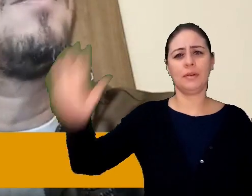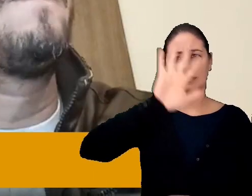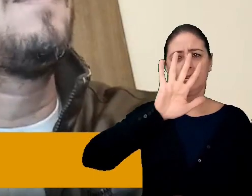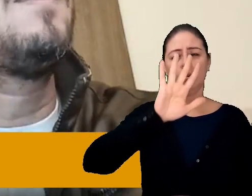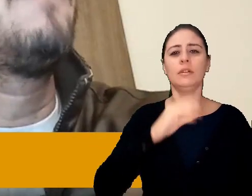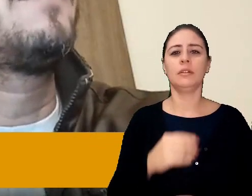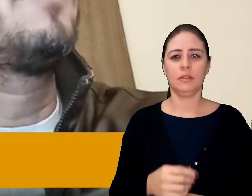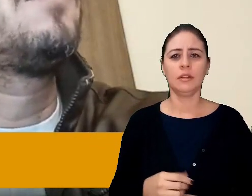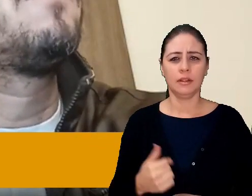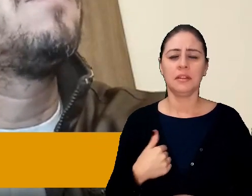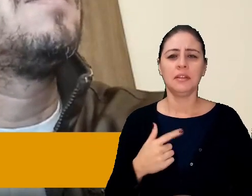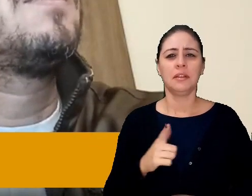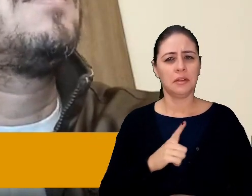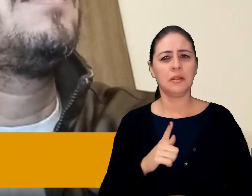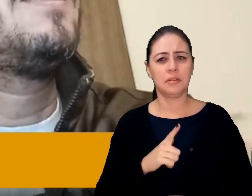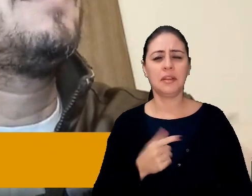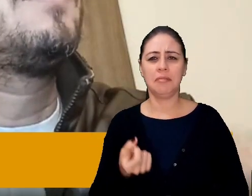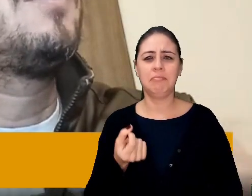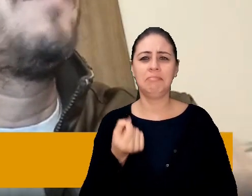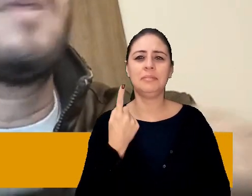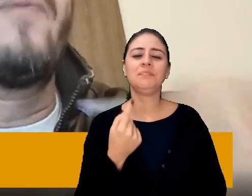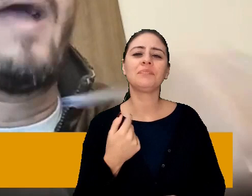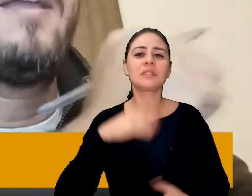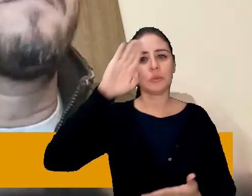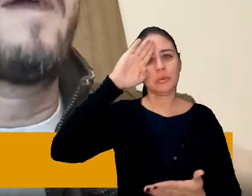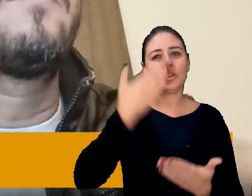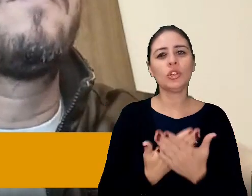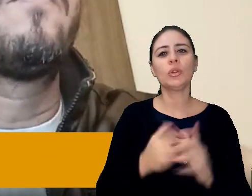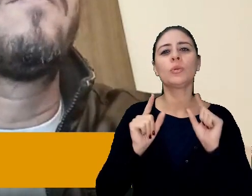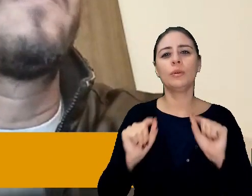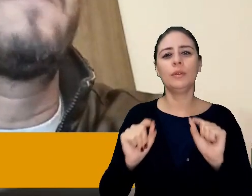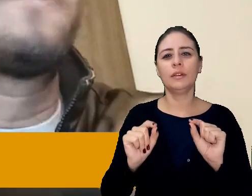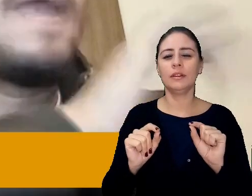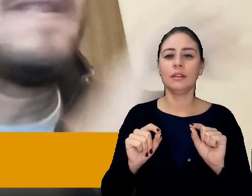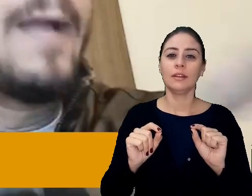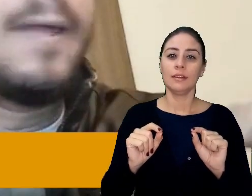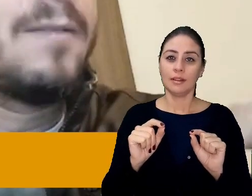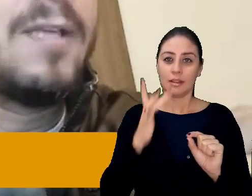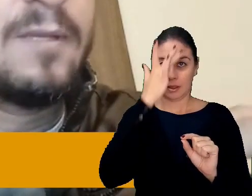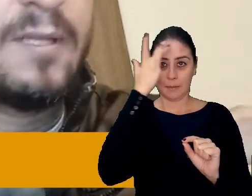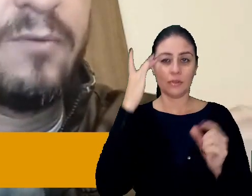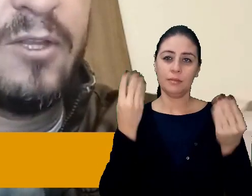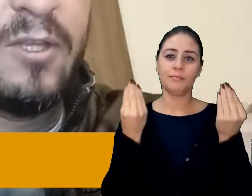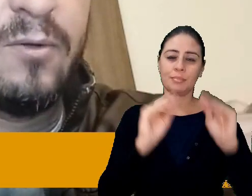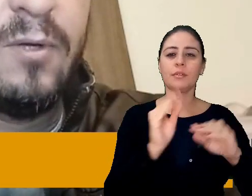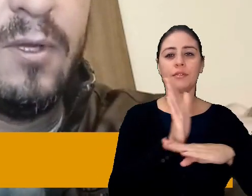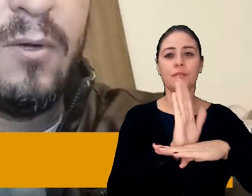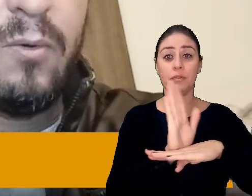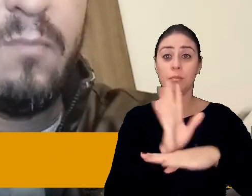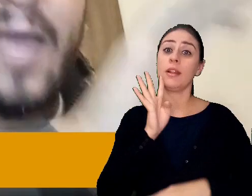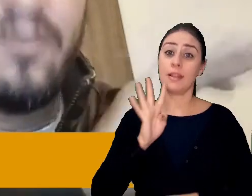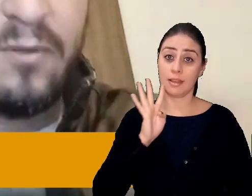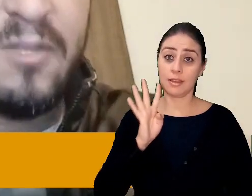isso. Eu acredito que esse tipo, que aí eles fazem uns vídeos bem legais mesmo, assim, no sentido